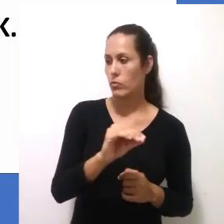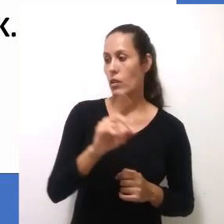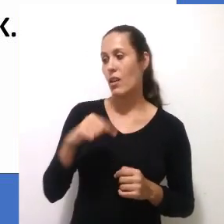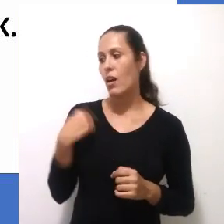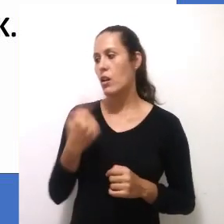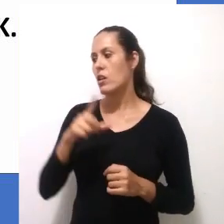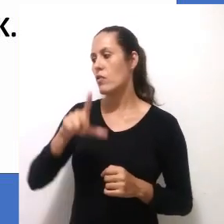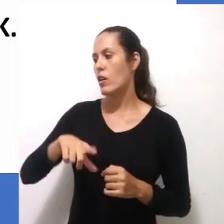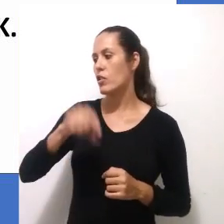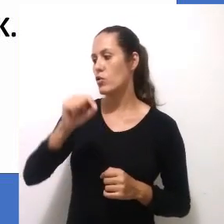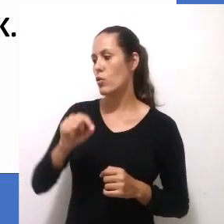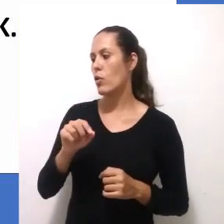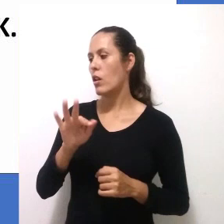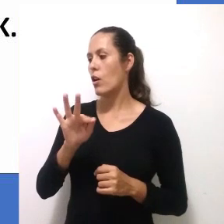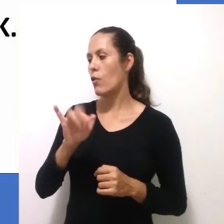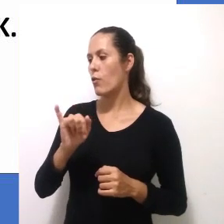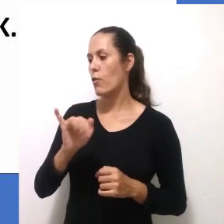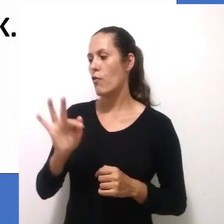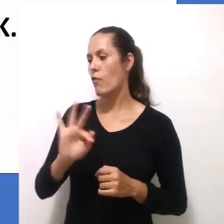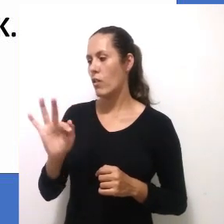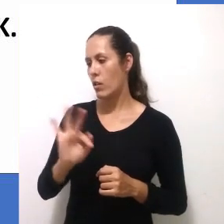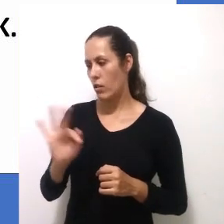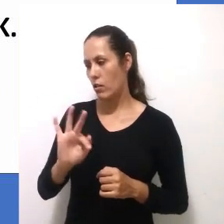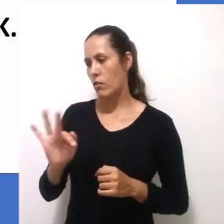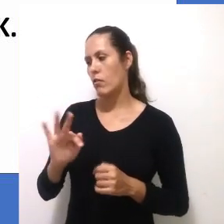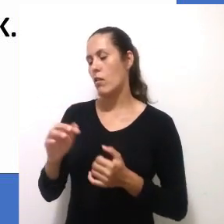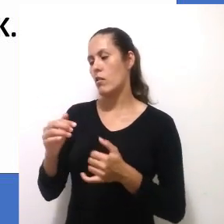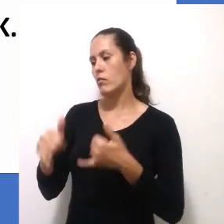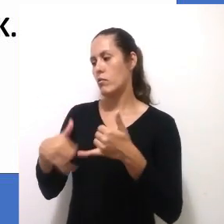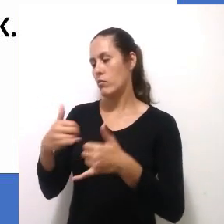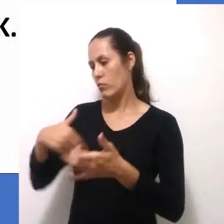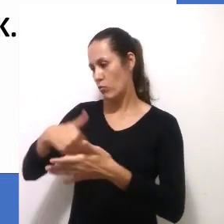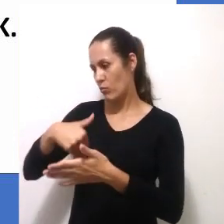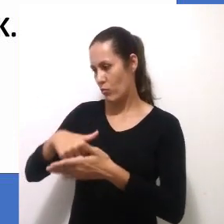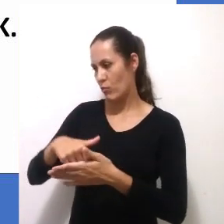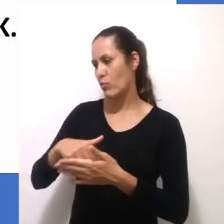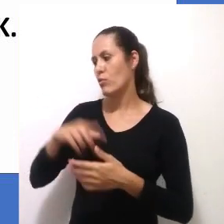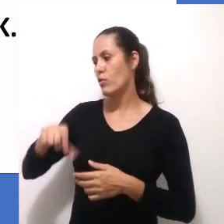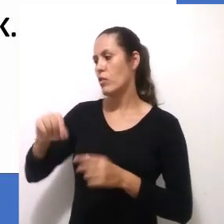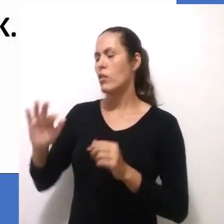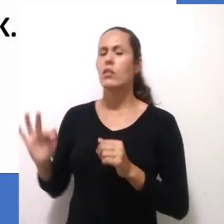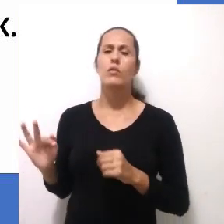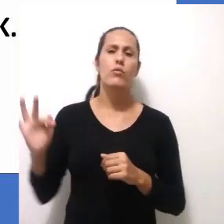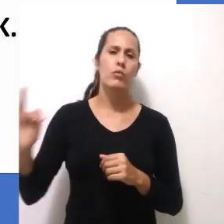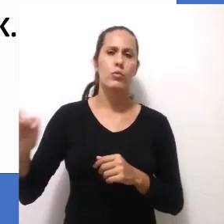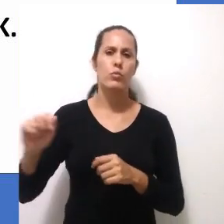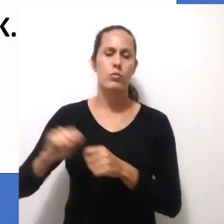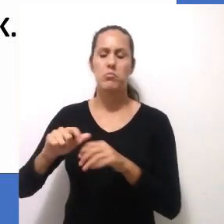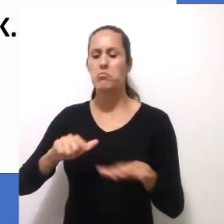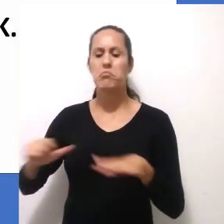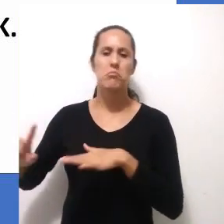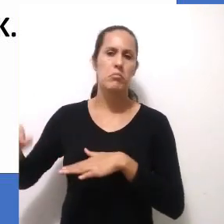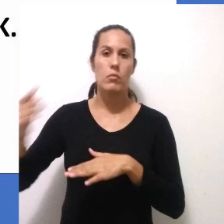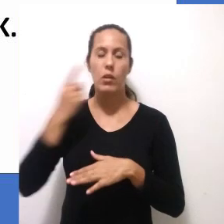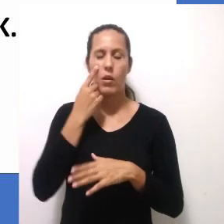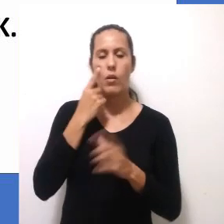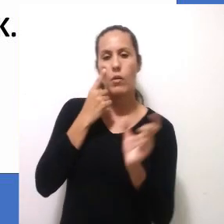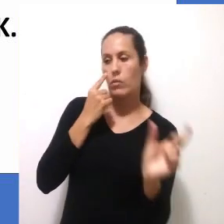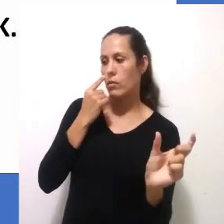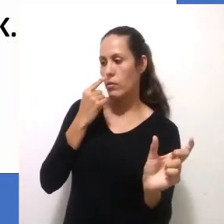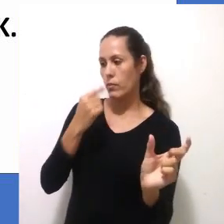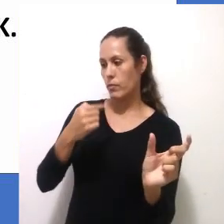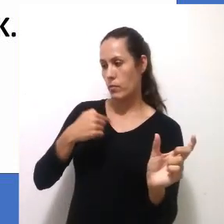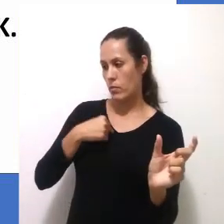gente vai escolher o FIFA Soccer como a coisinha que a gente vai fazer no futuro. Então, a sentença ela fica assim,